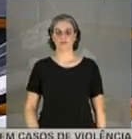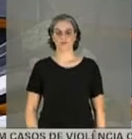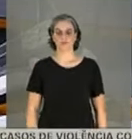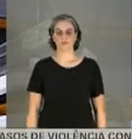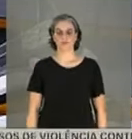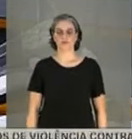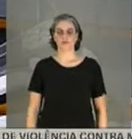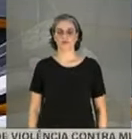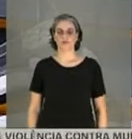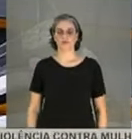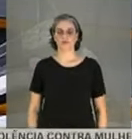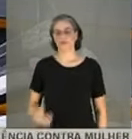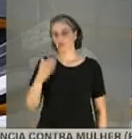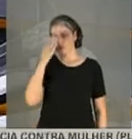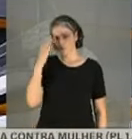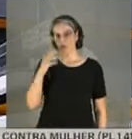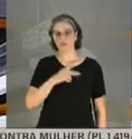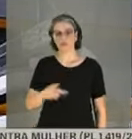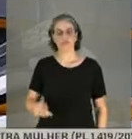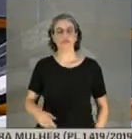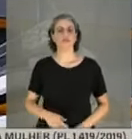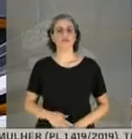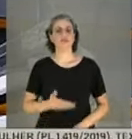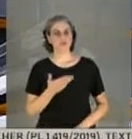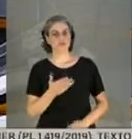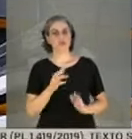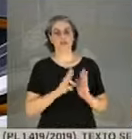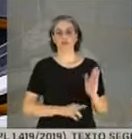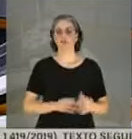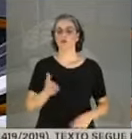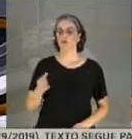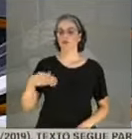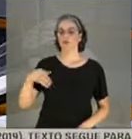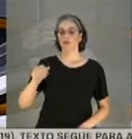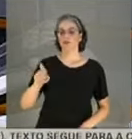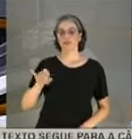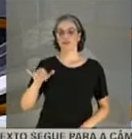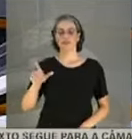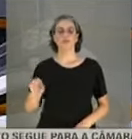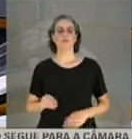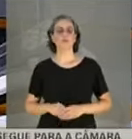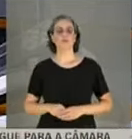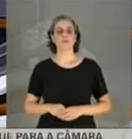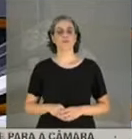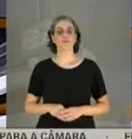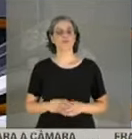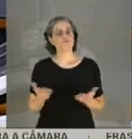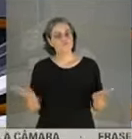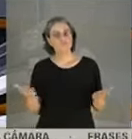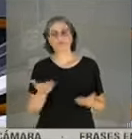Senhor relator, senhor Francisco Maximiano, Tiziano, douta defesa.